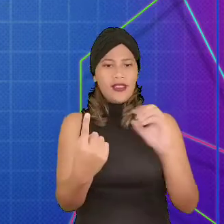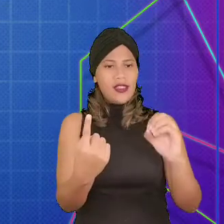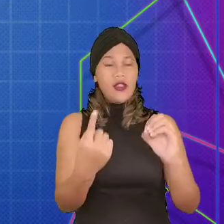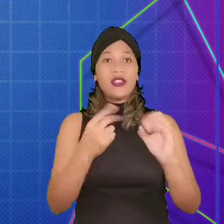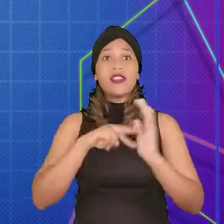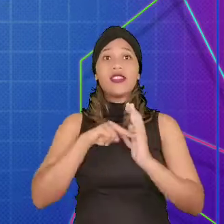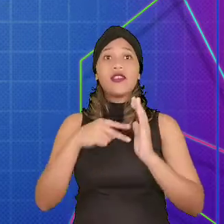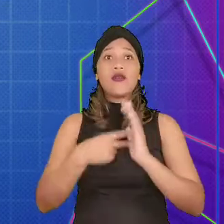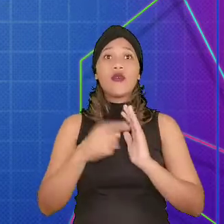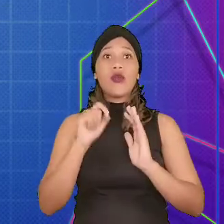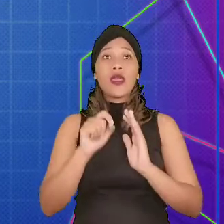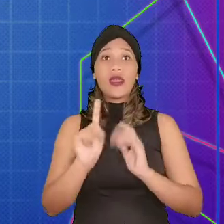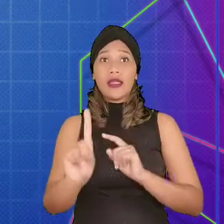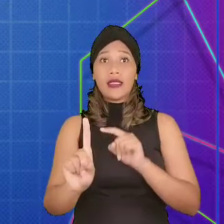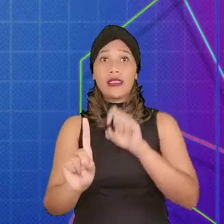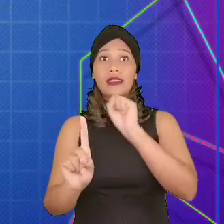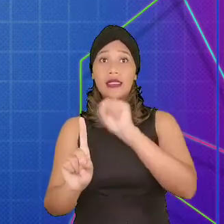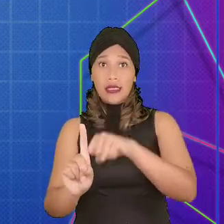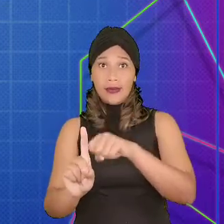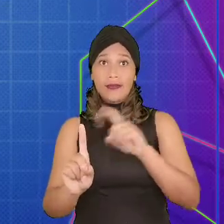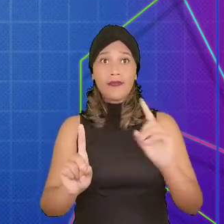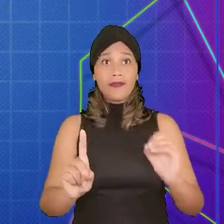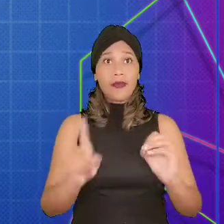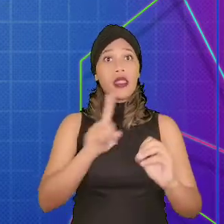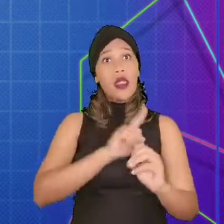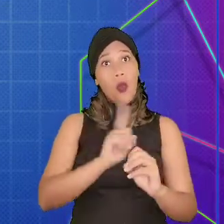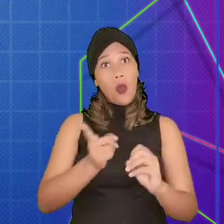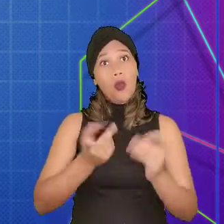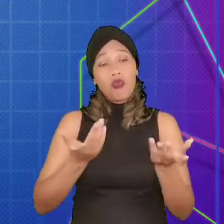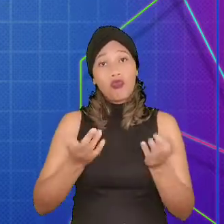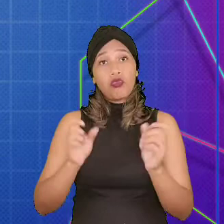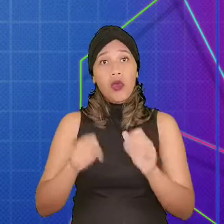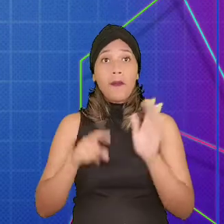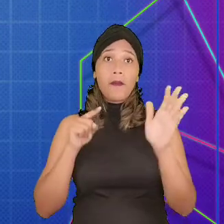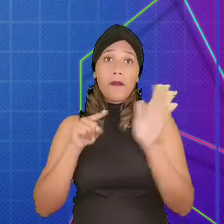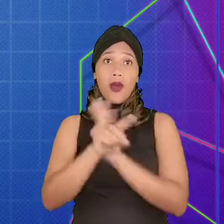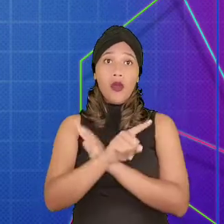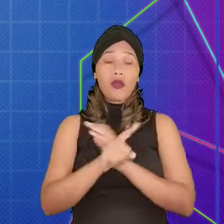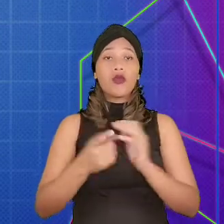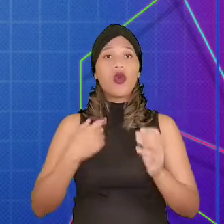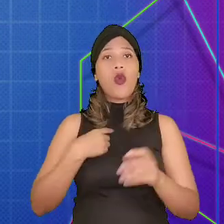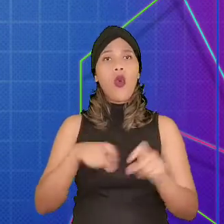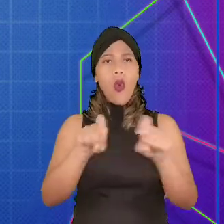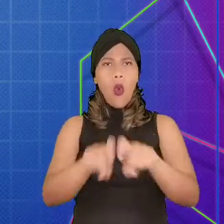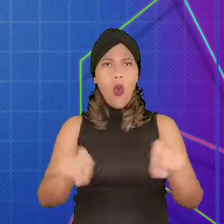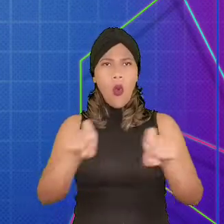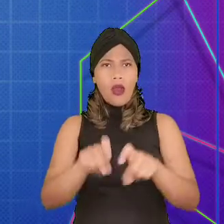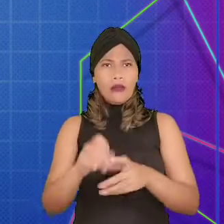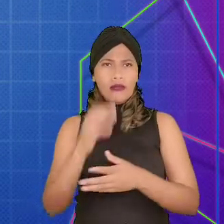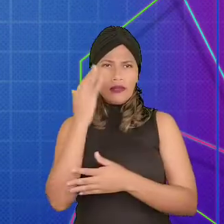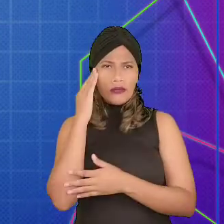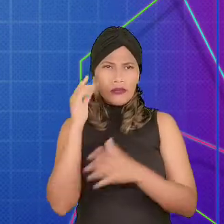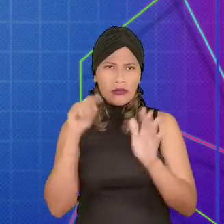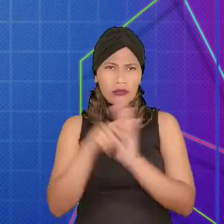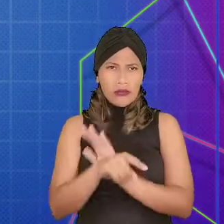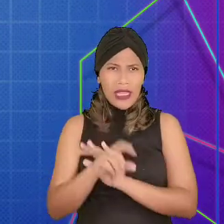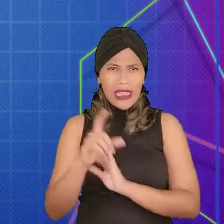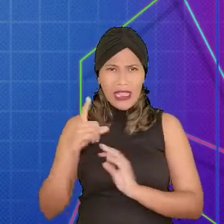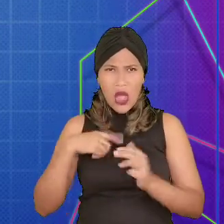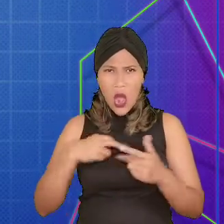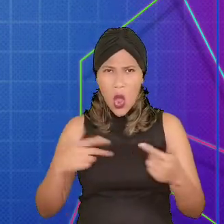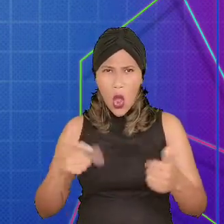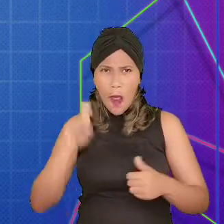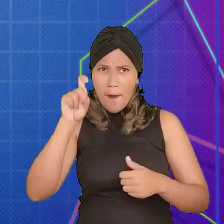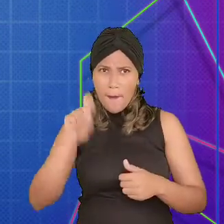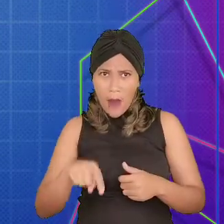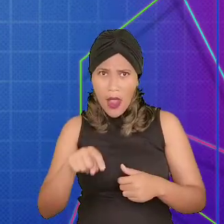significam basicamente sim e não, respectivamente. De forma que quando eu perguntar para o meu computador se alguma tecla está